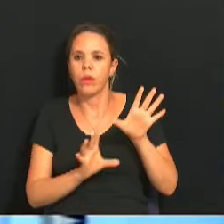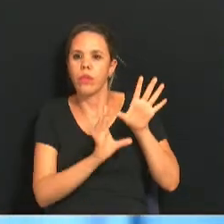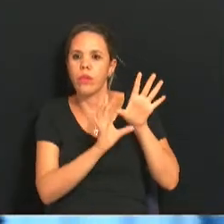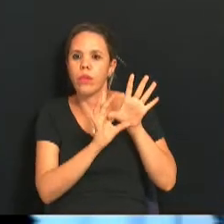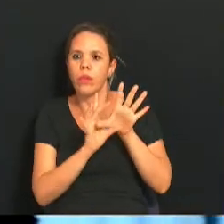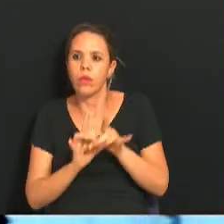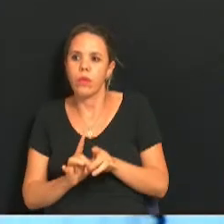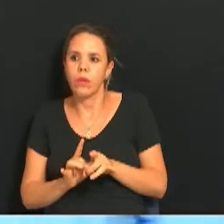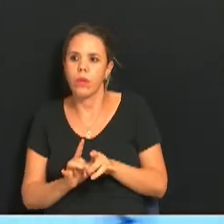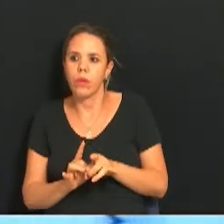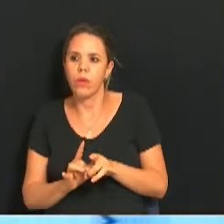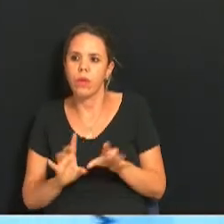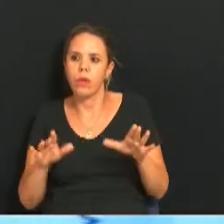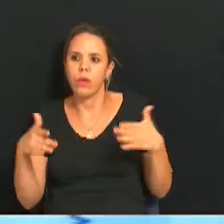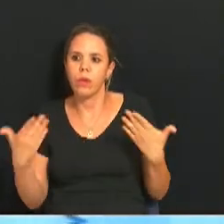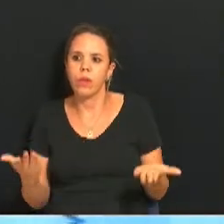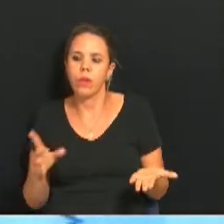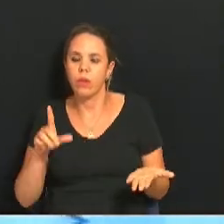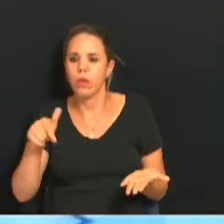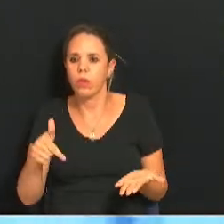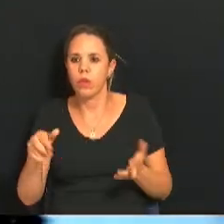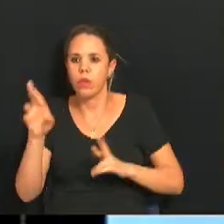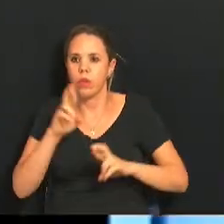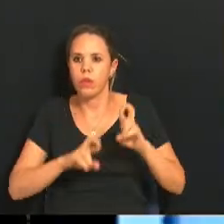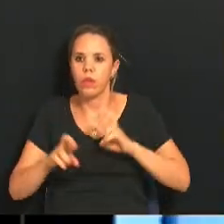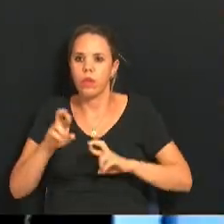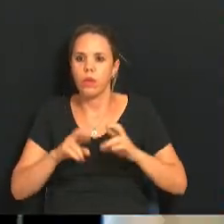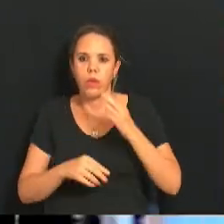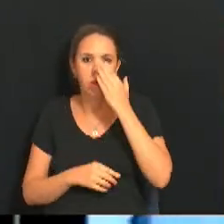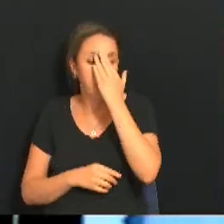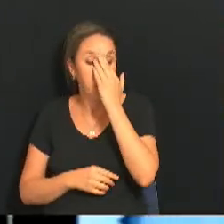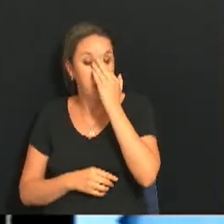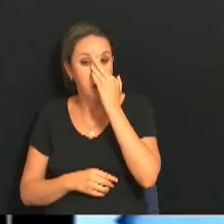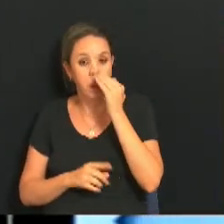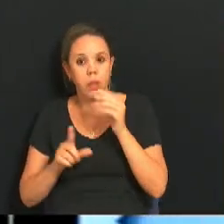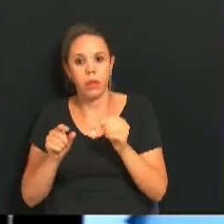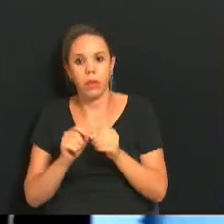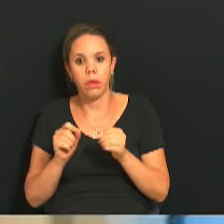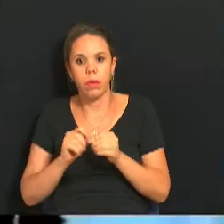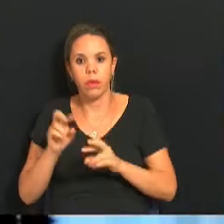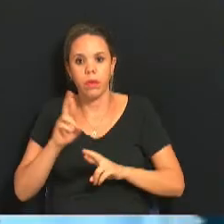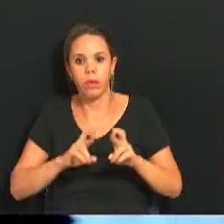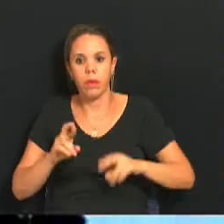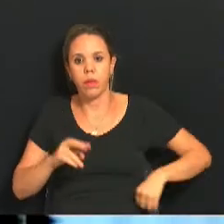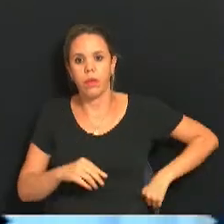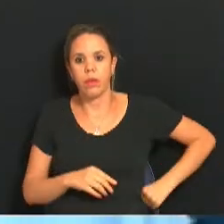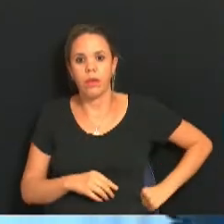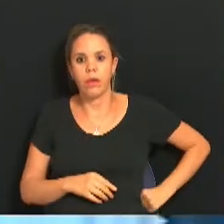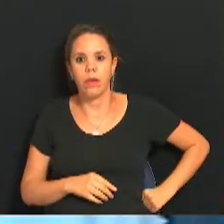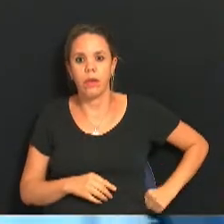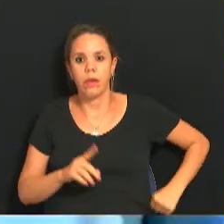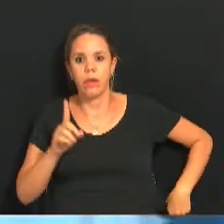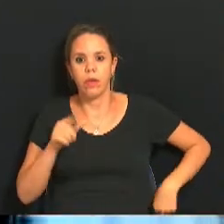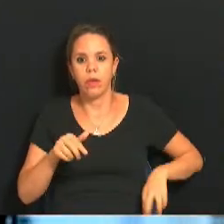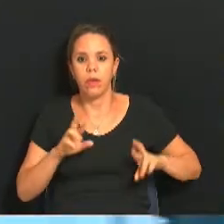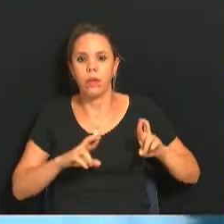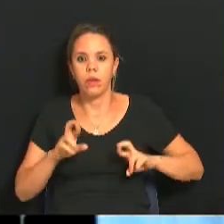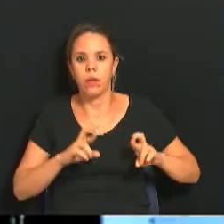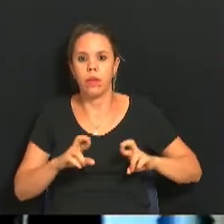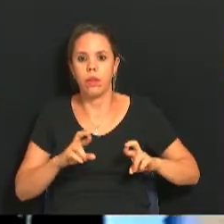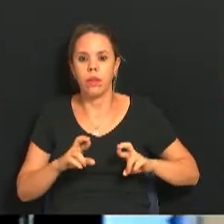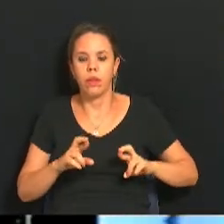E aí após análise deles depois que eles fazem análise esta análise